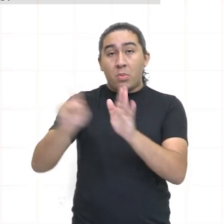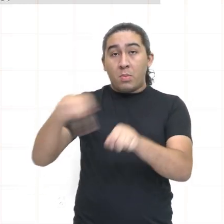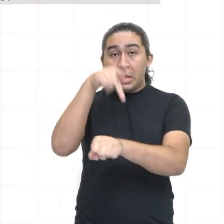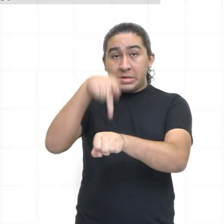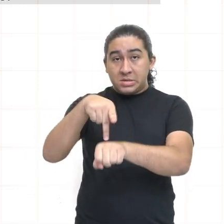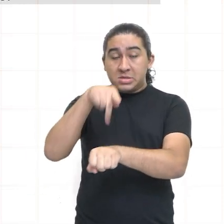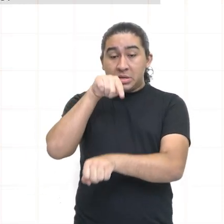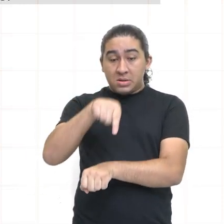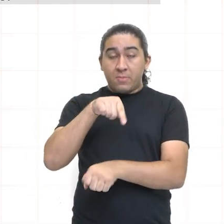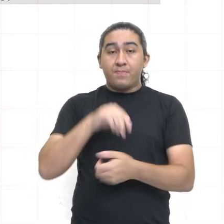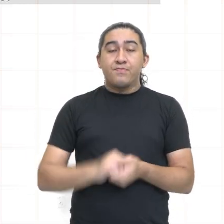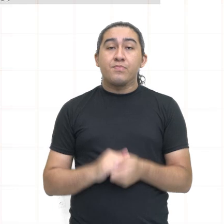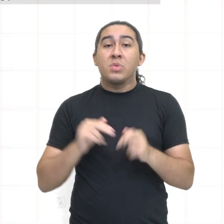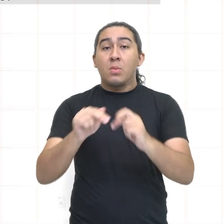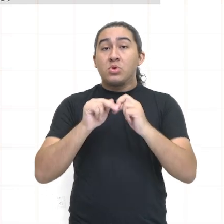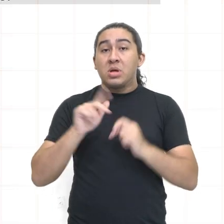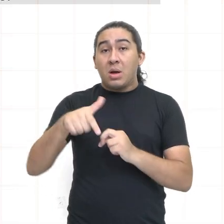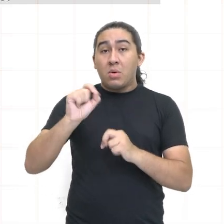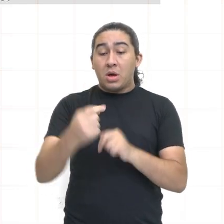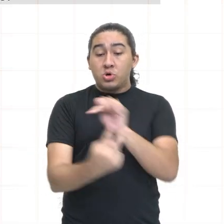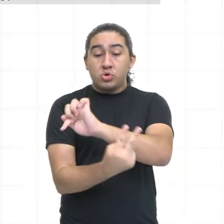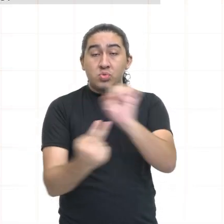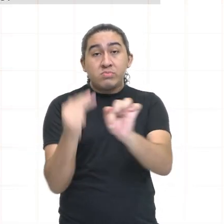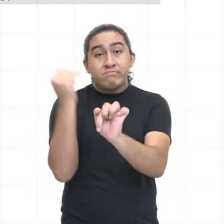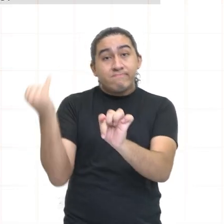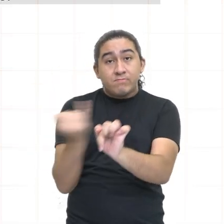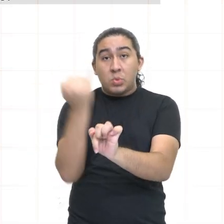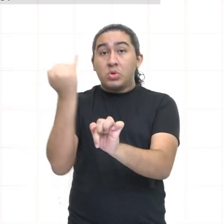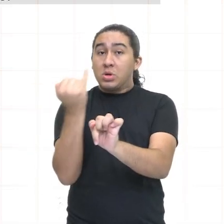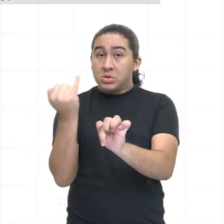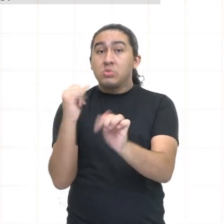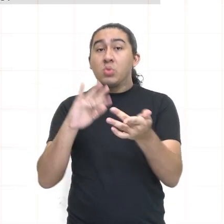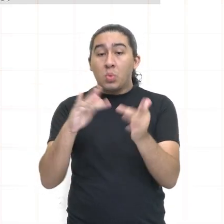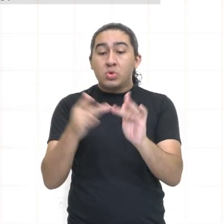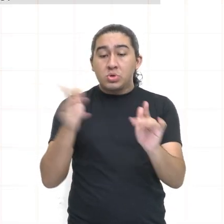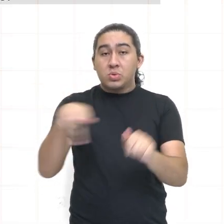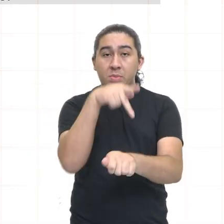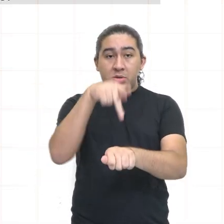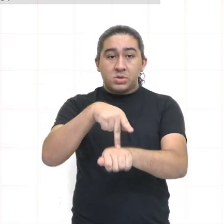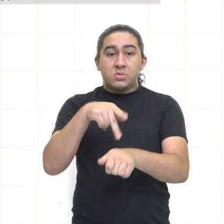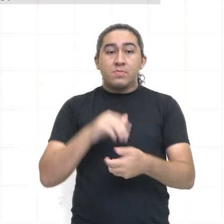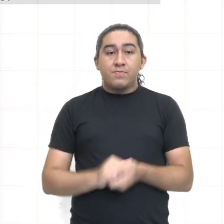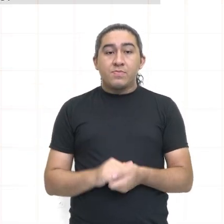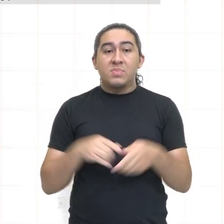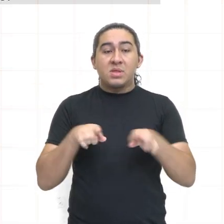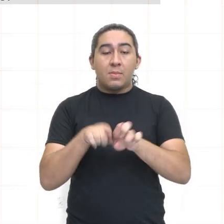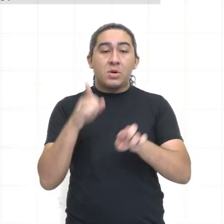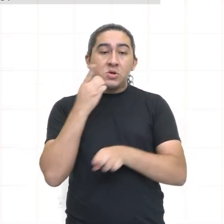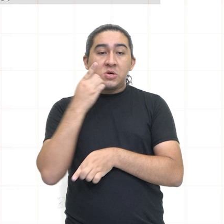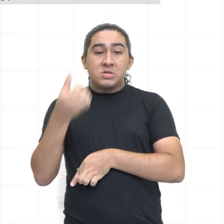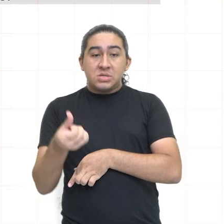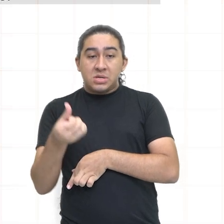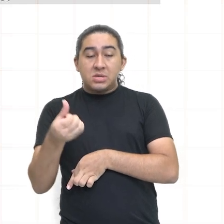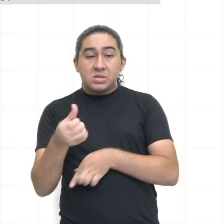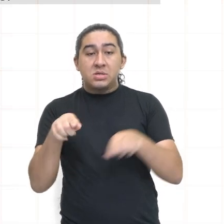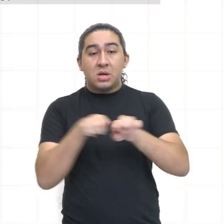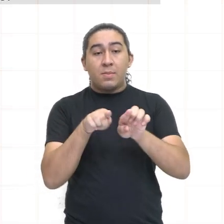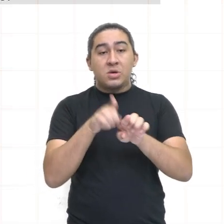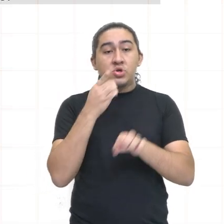Então, essas duas cidades elas eram estratégicas. E em 6 e 9 de agosto